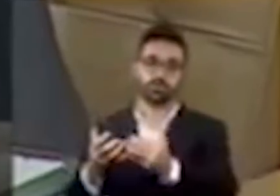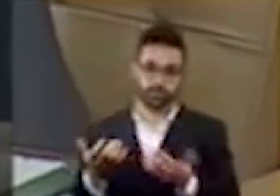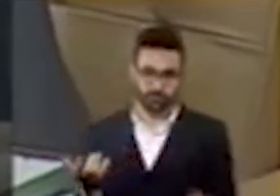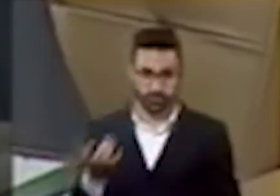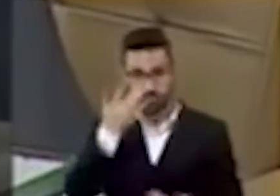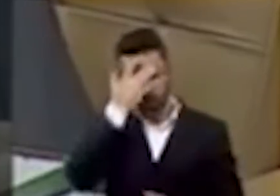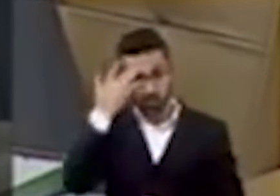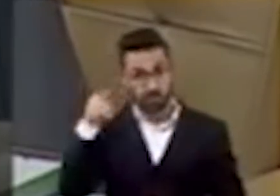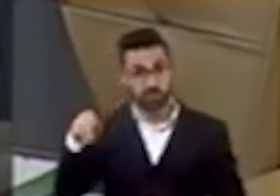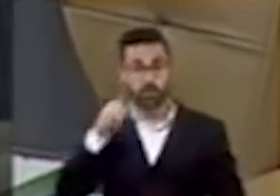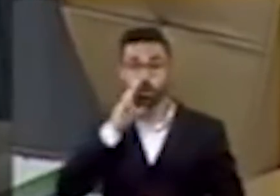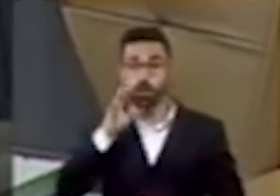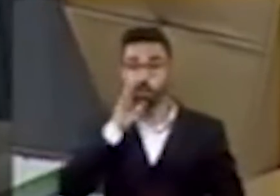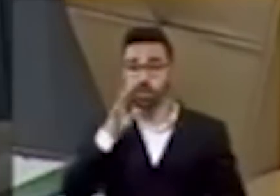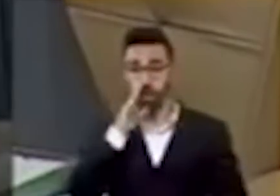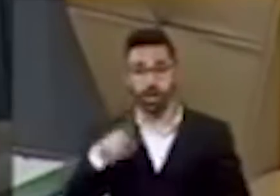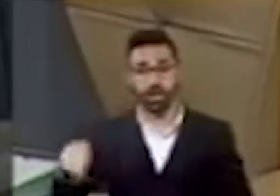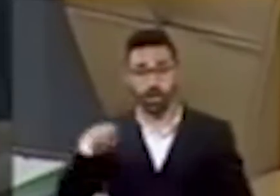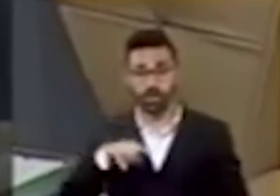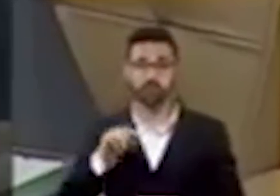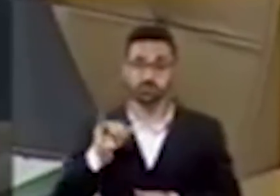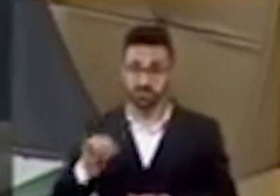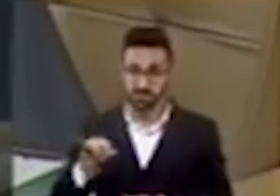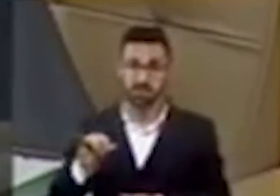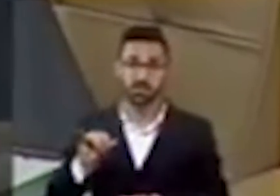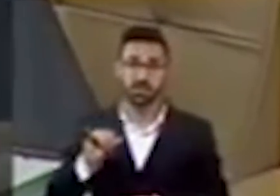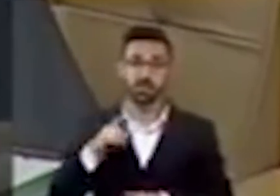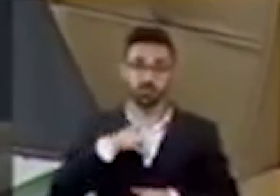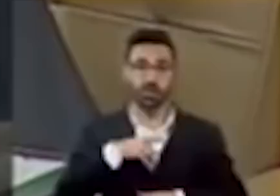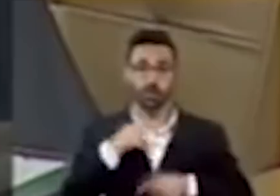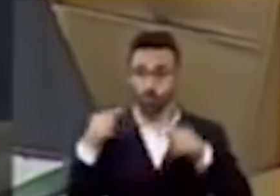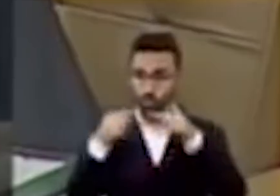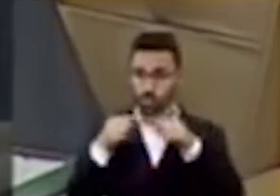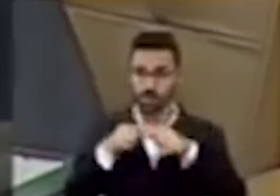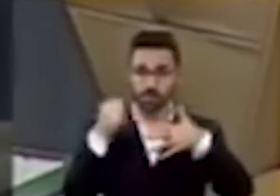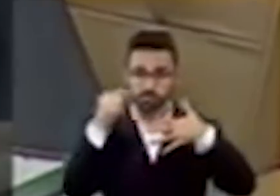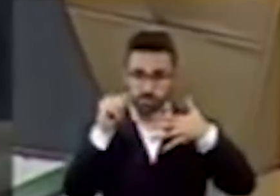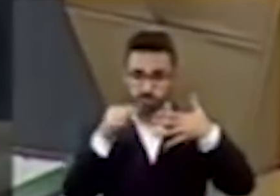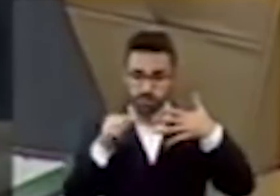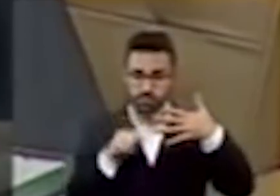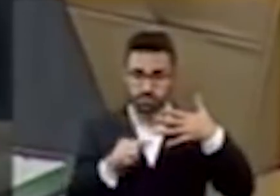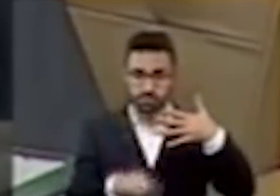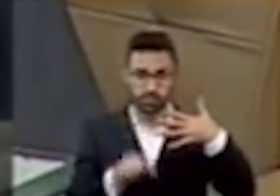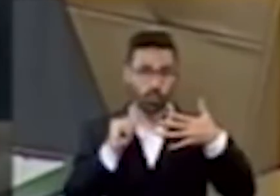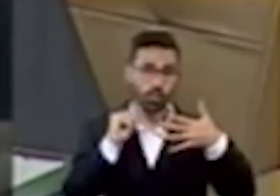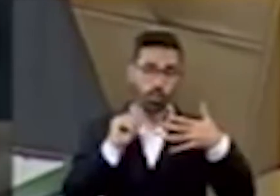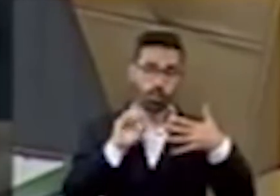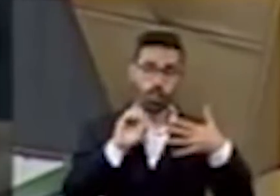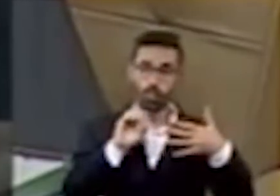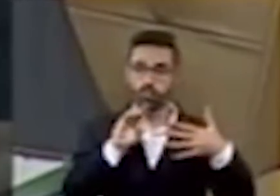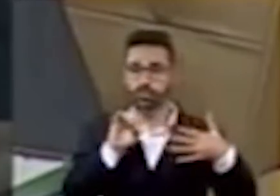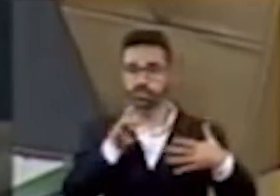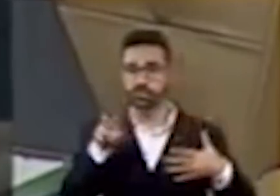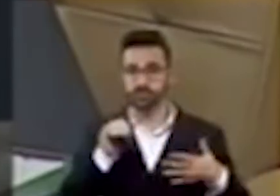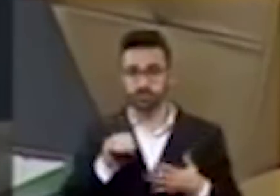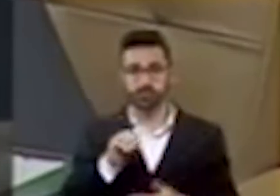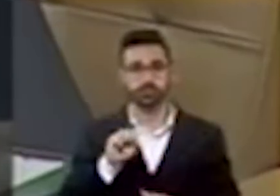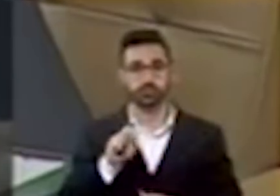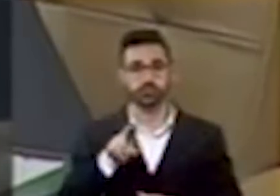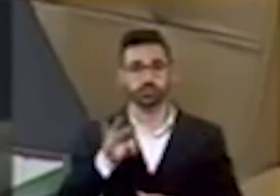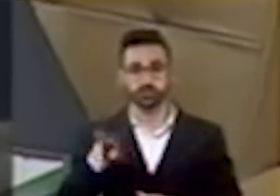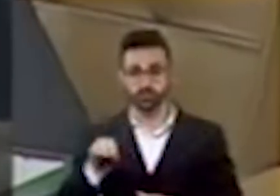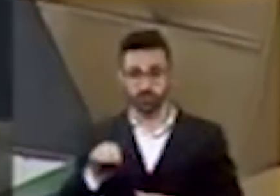que preenchem os requisitos objetivos e subjetivos estabelecidos e disciplinados pela